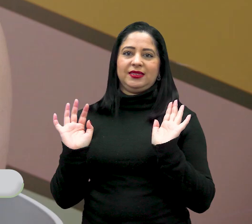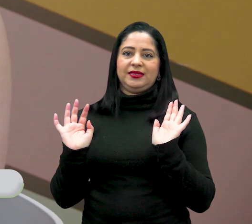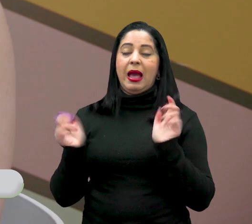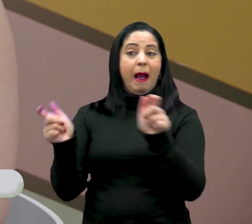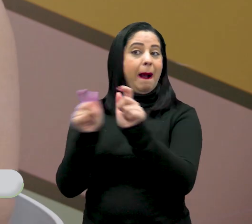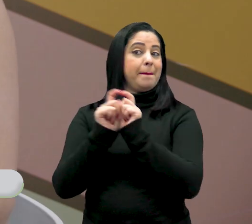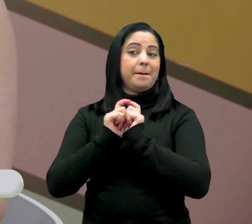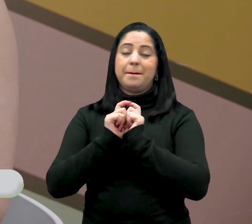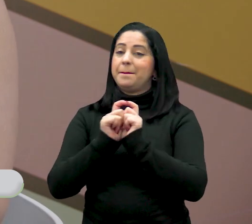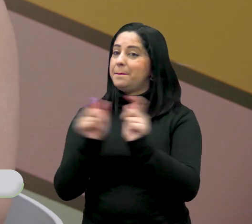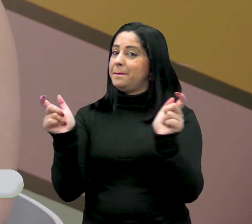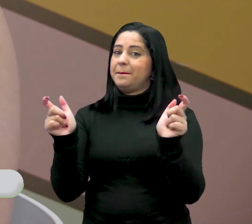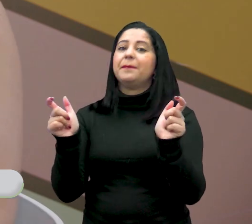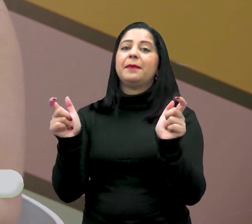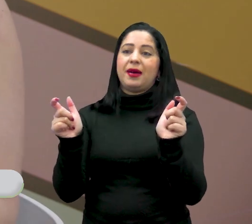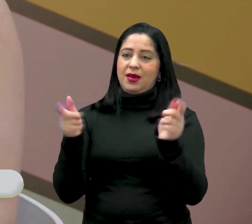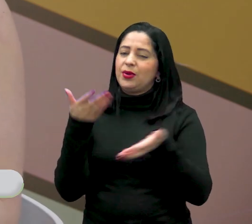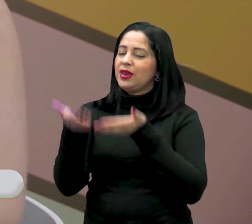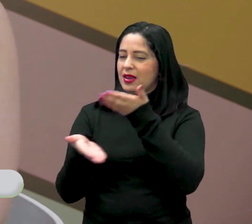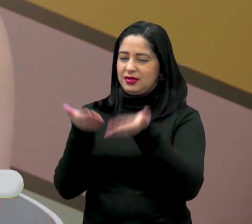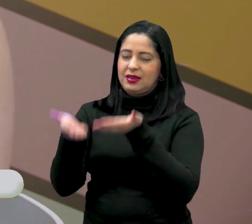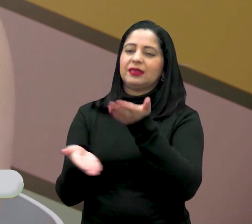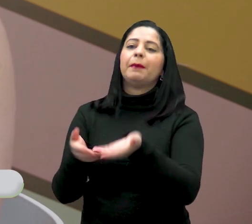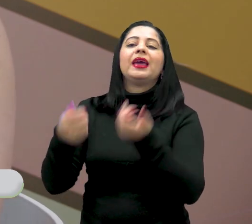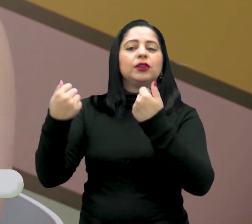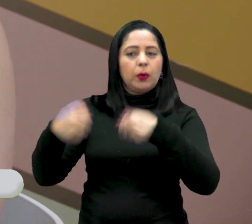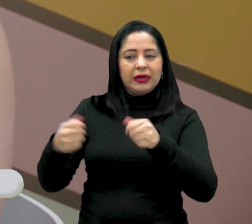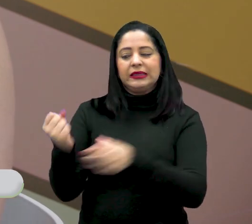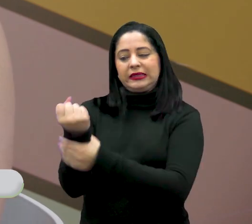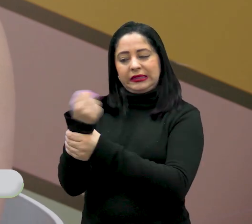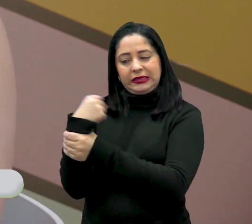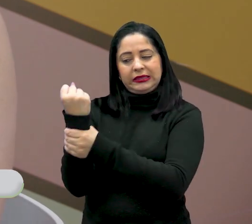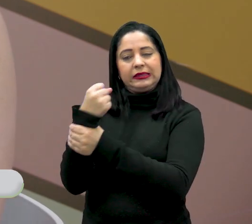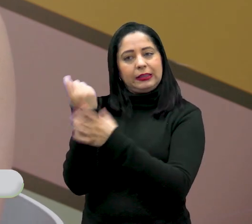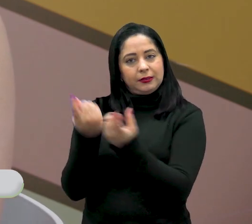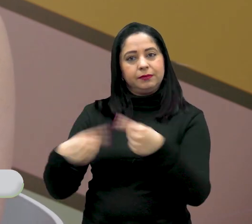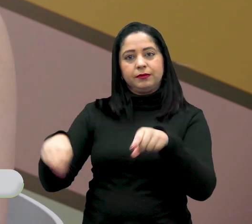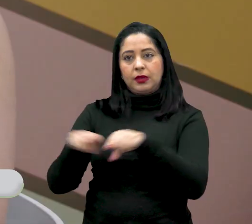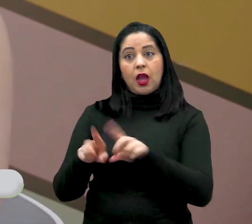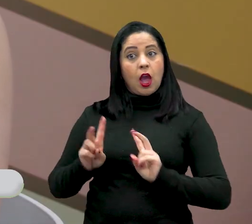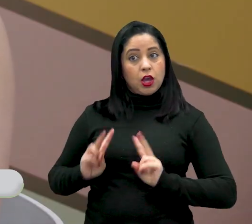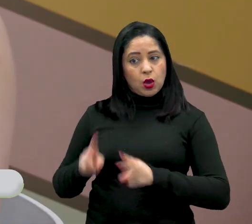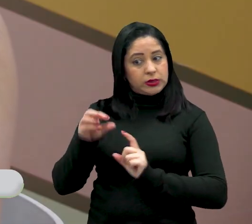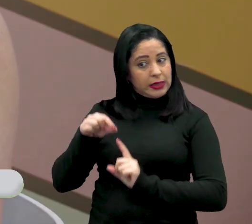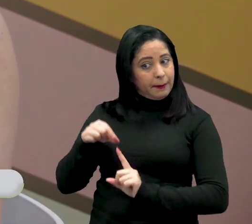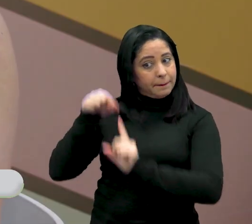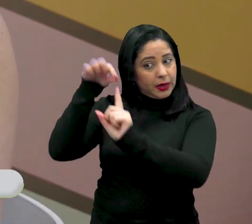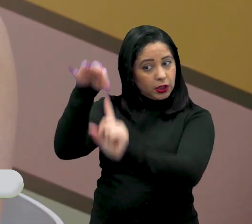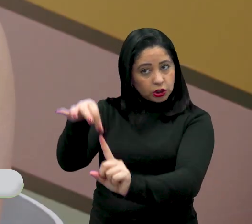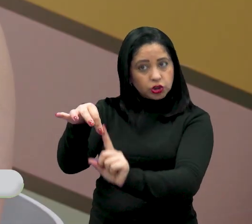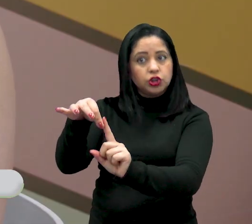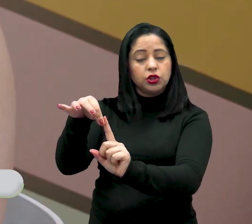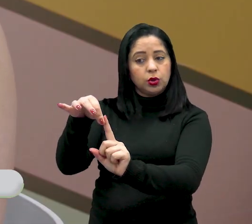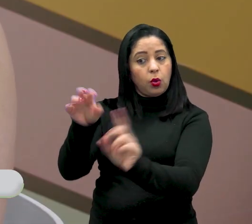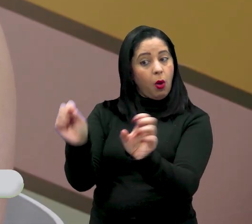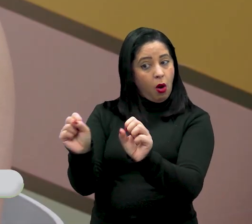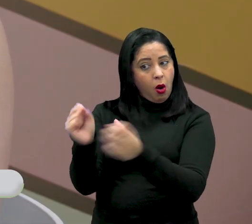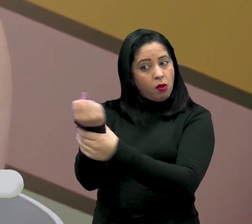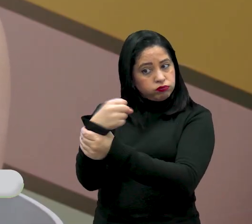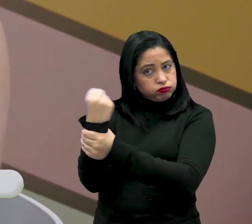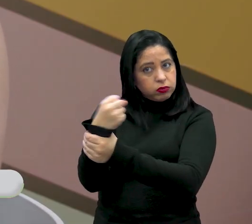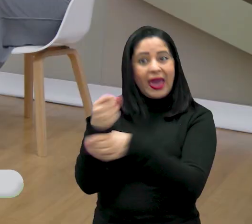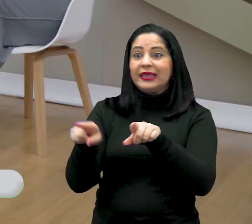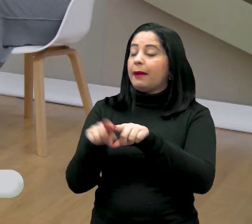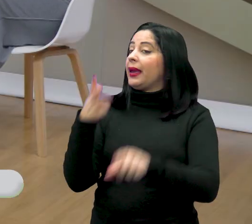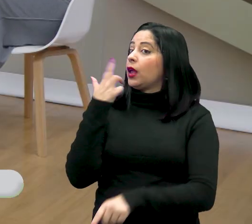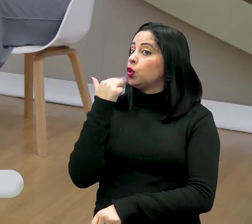maioria, para não falar todas, na maioria dos tratamentos ortopédicos. E eu indico muito para os meus pacientes a fisioterapia